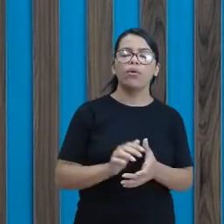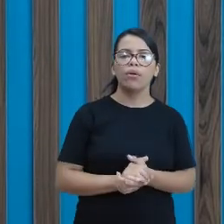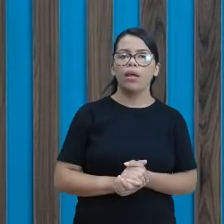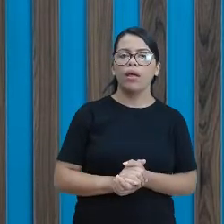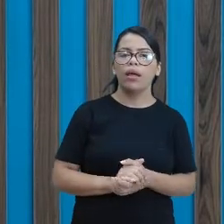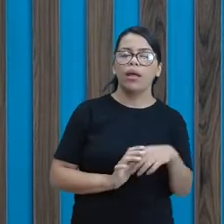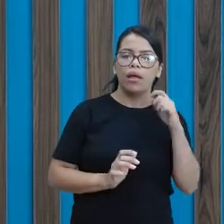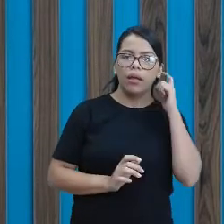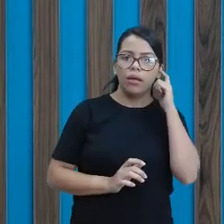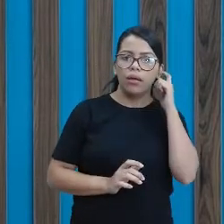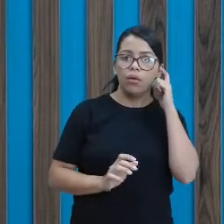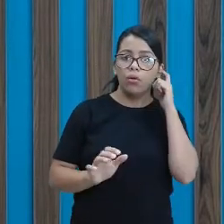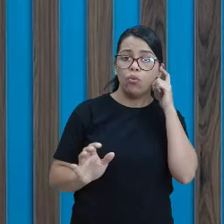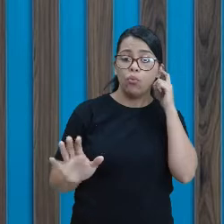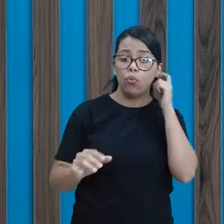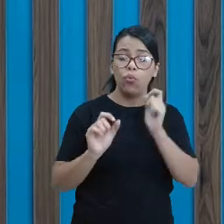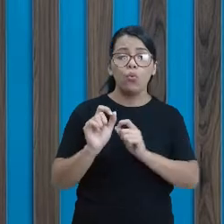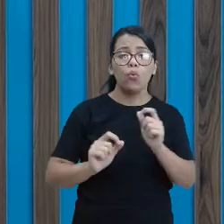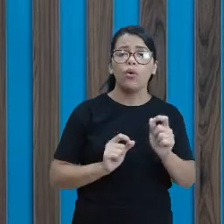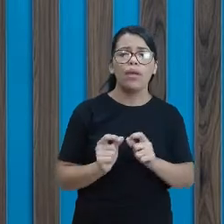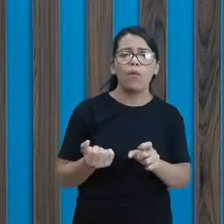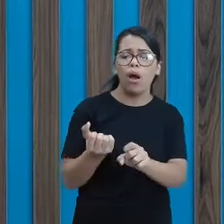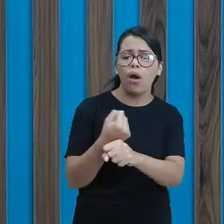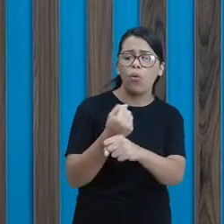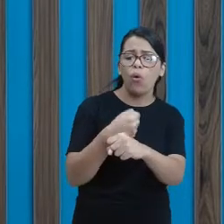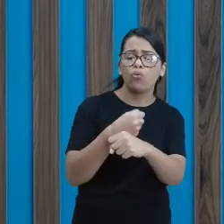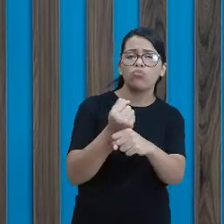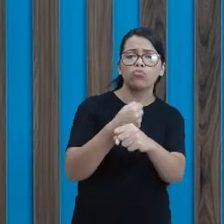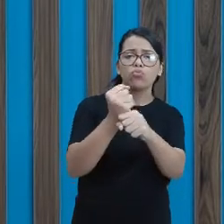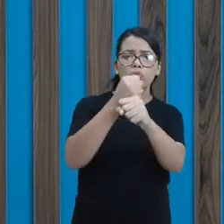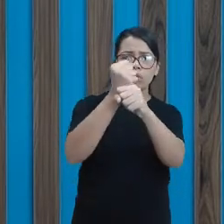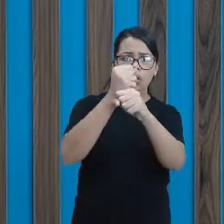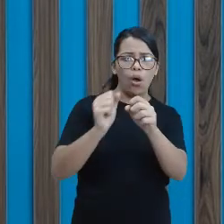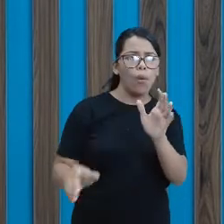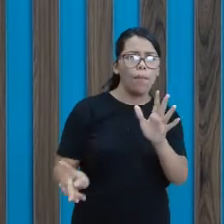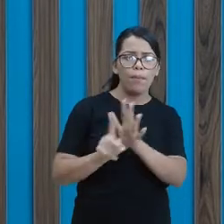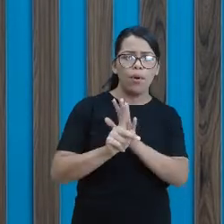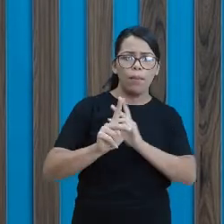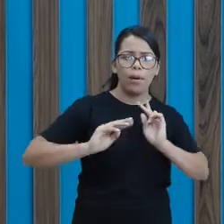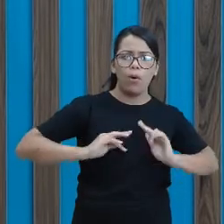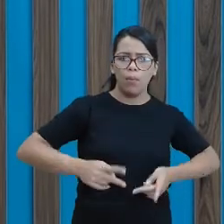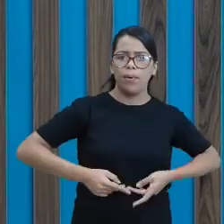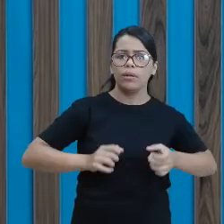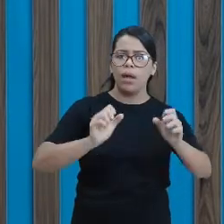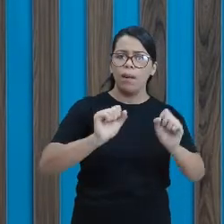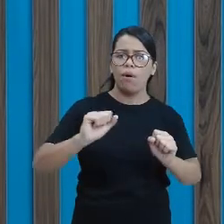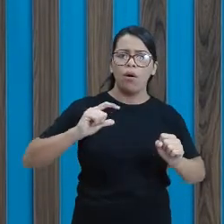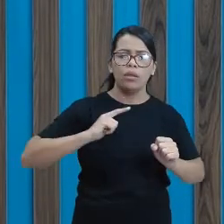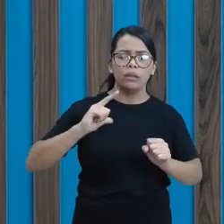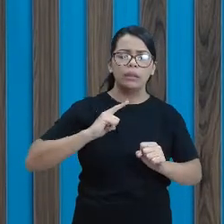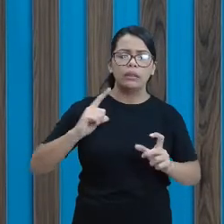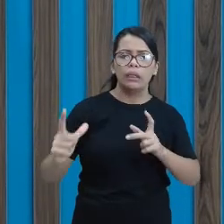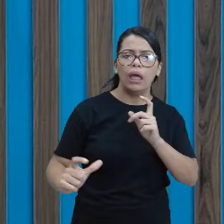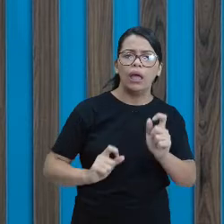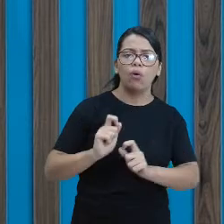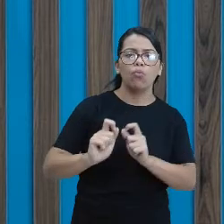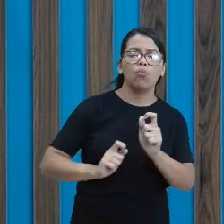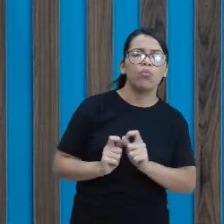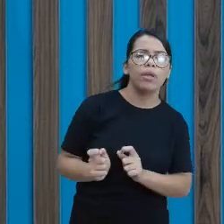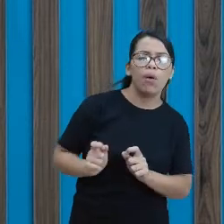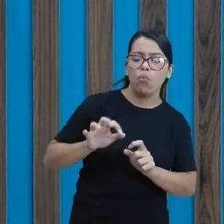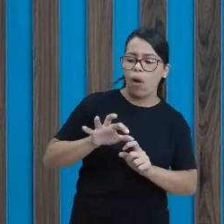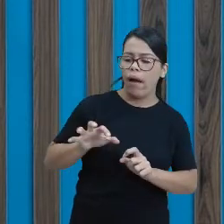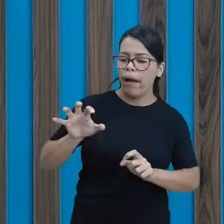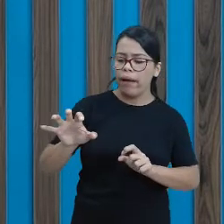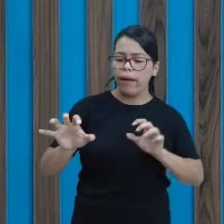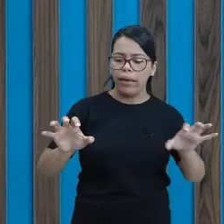Até uma construção do homem pode causar esse isolamento aí numa população animal também. Pode ser esse